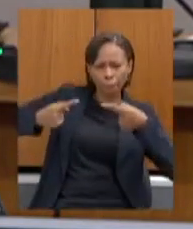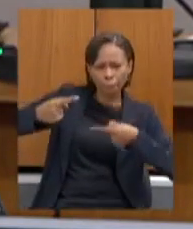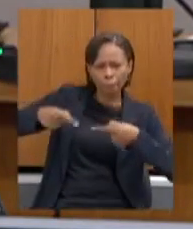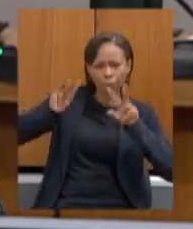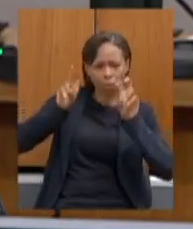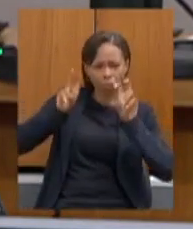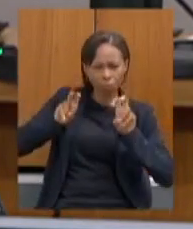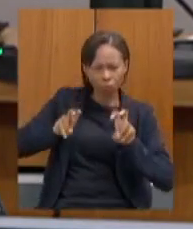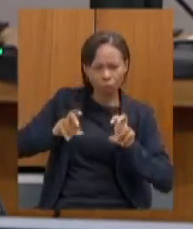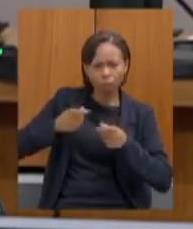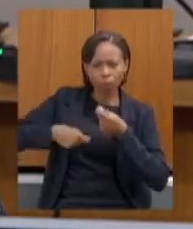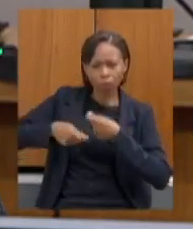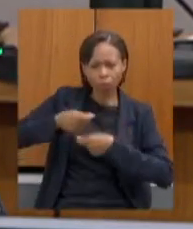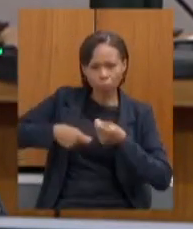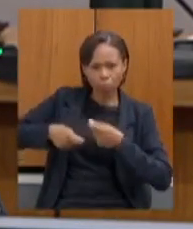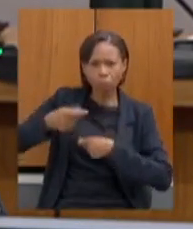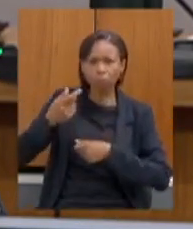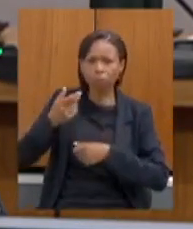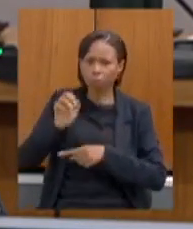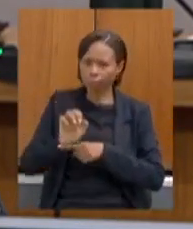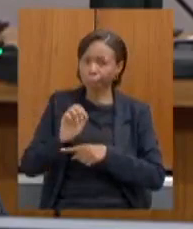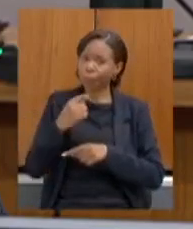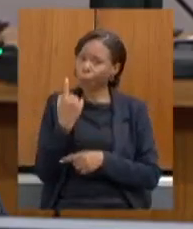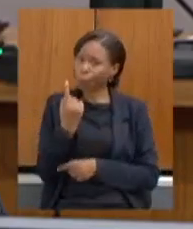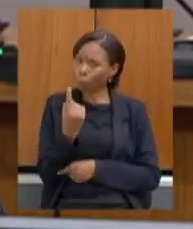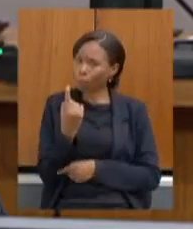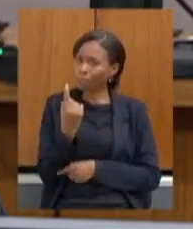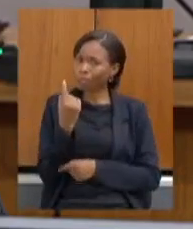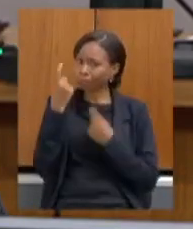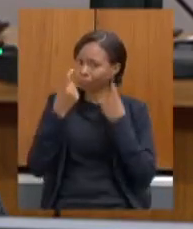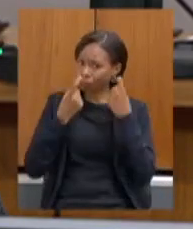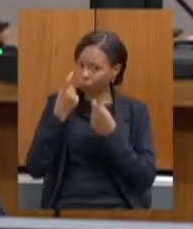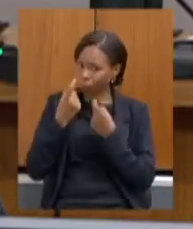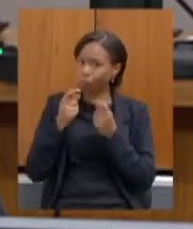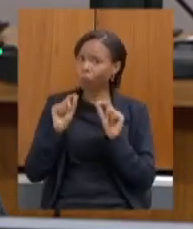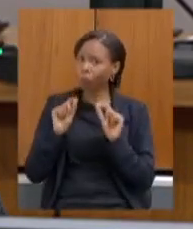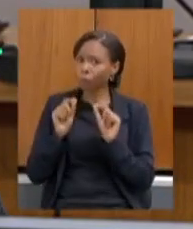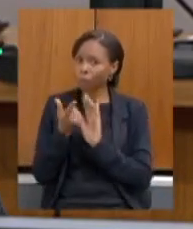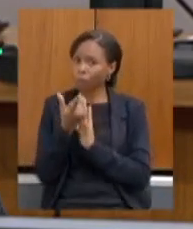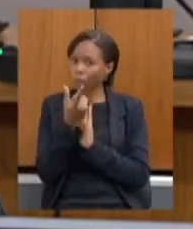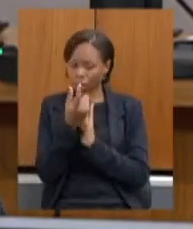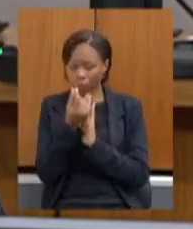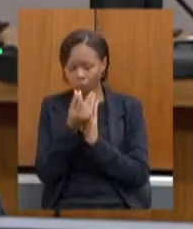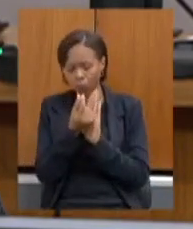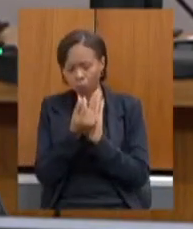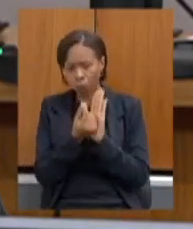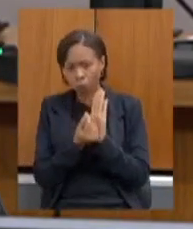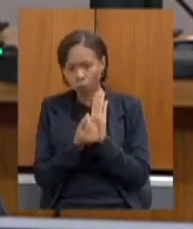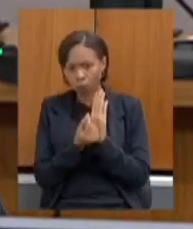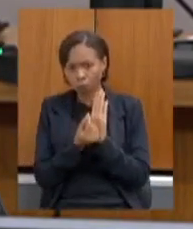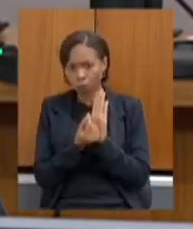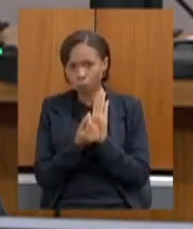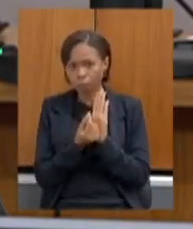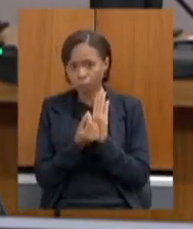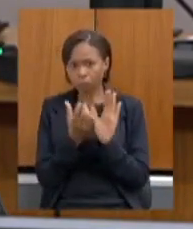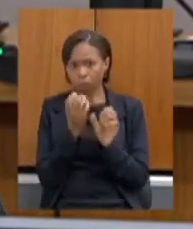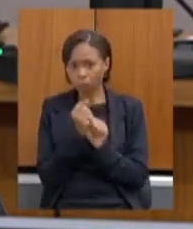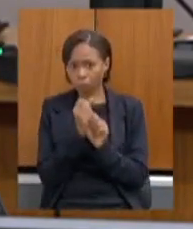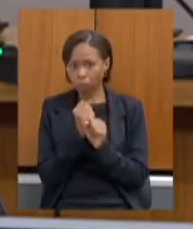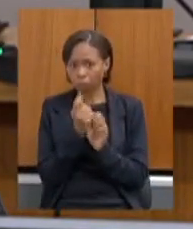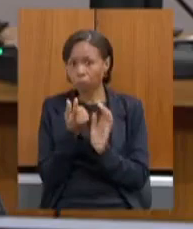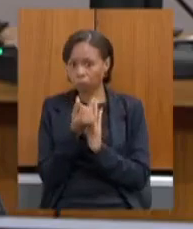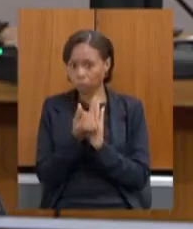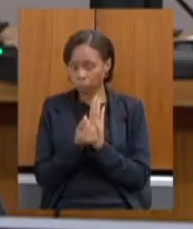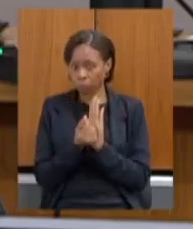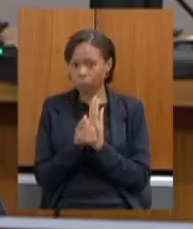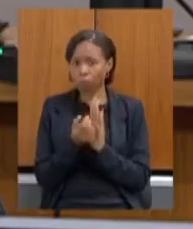preocupa e chama muito a atenção. O orçamento do Estado. Acho que, como Parlamento, é nosso dever zelar pelo